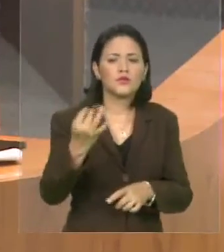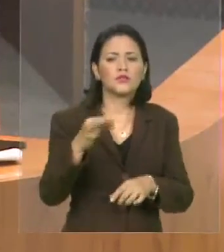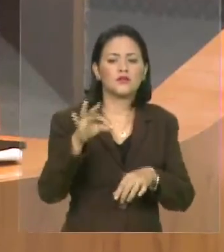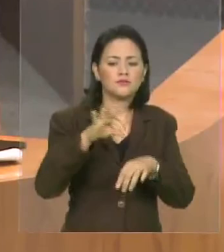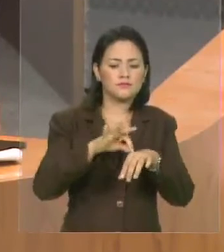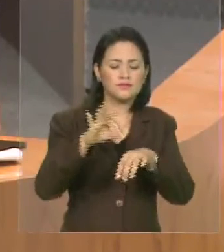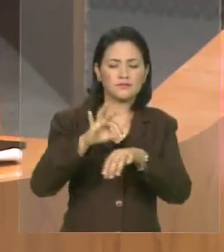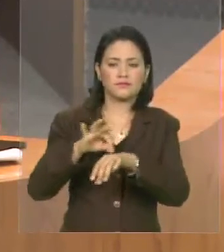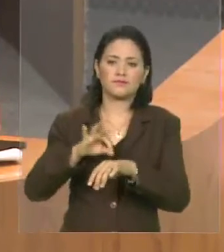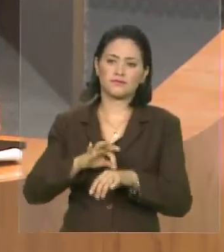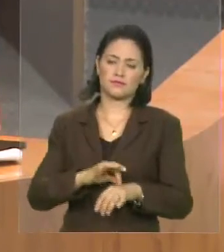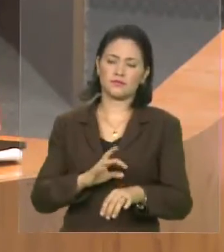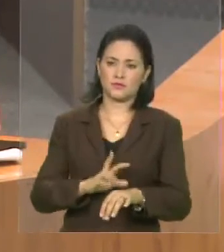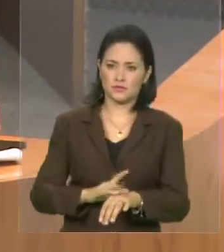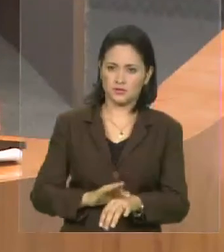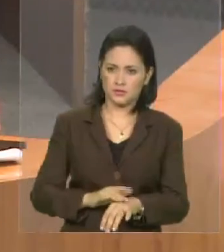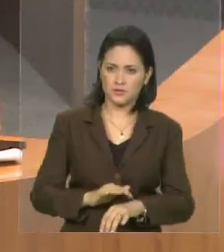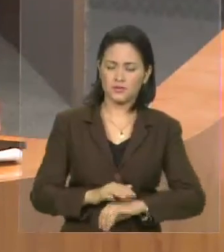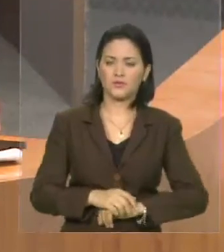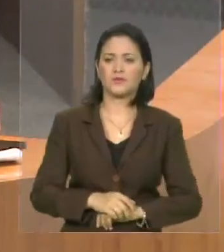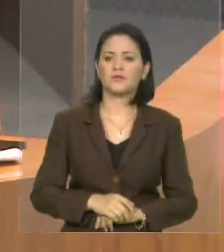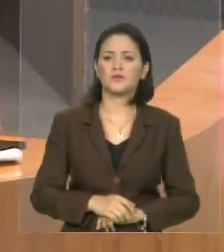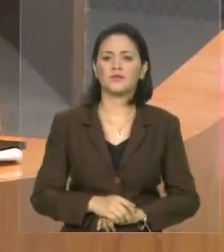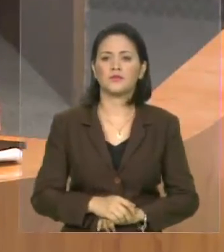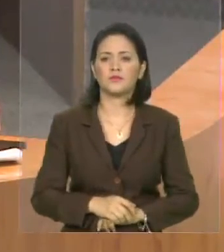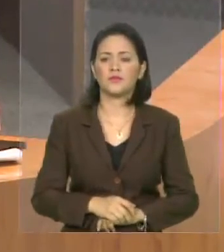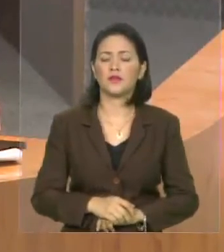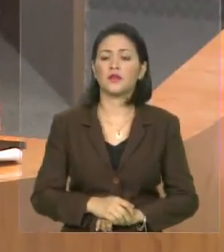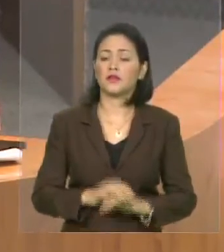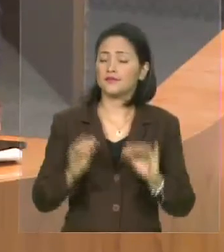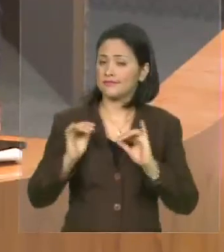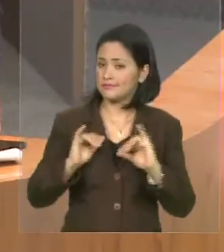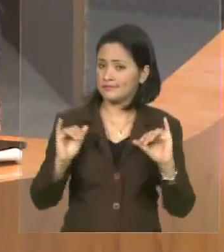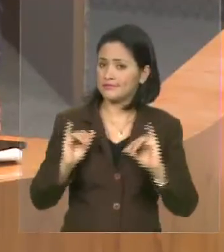Então, eu deixo aí o meu recado e o meu protesto também.